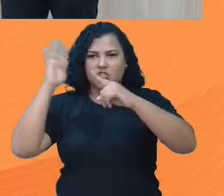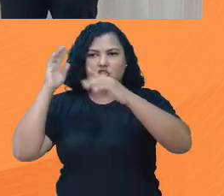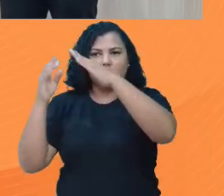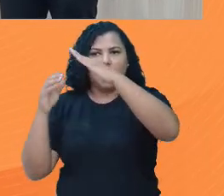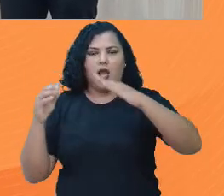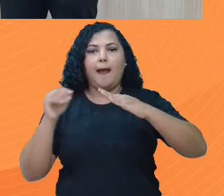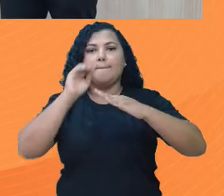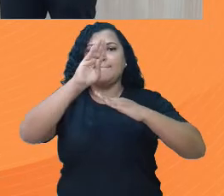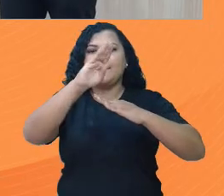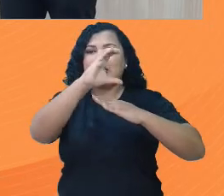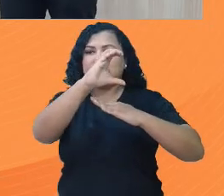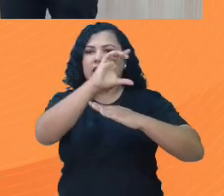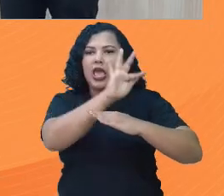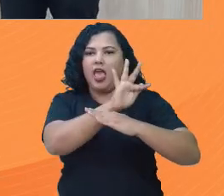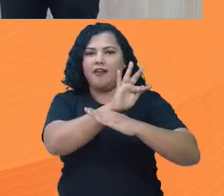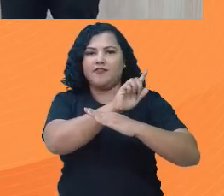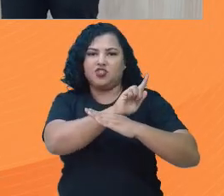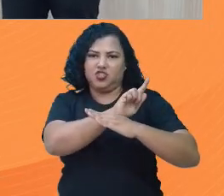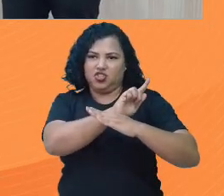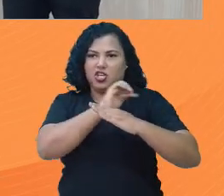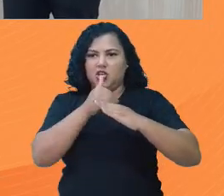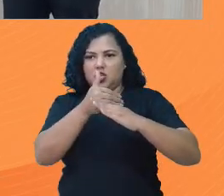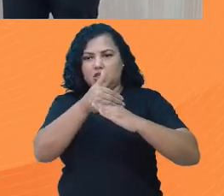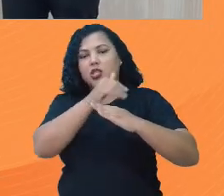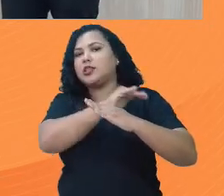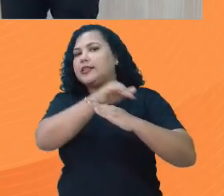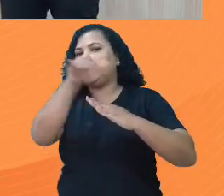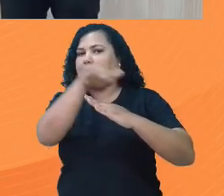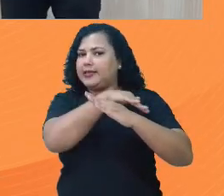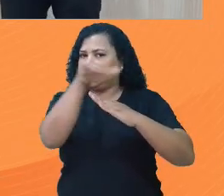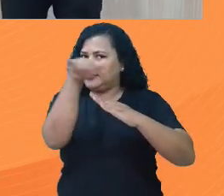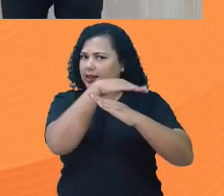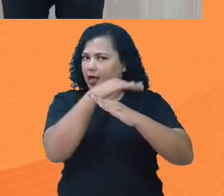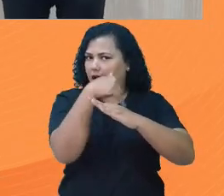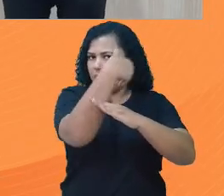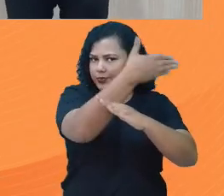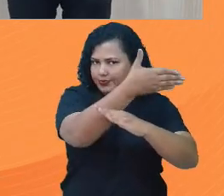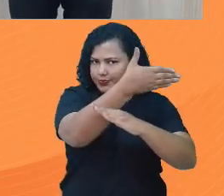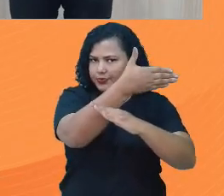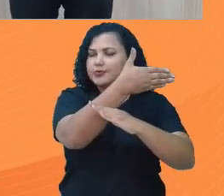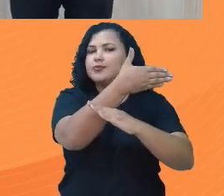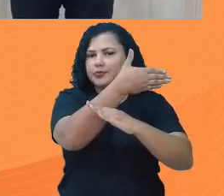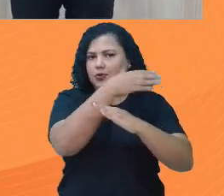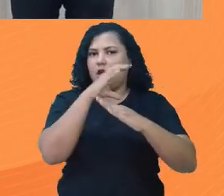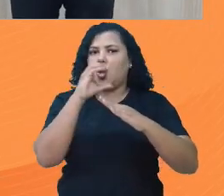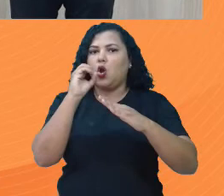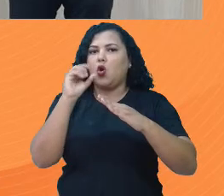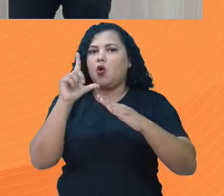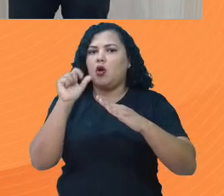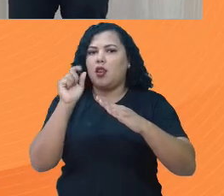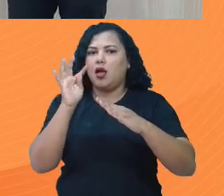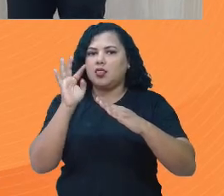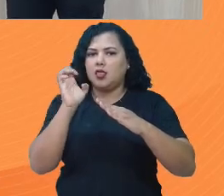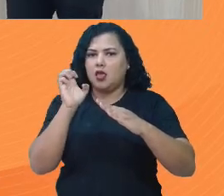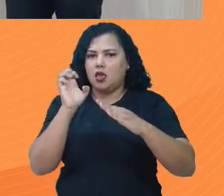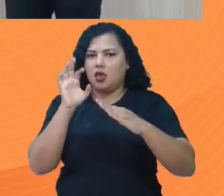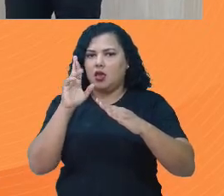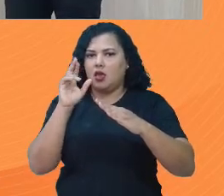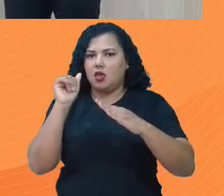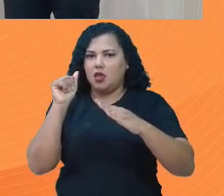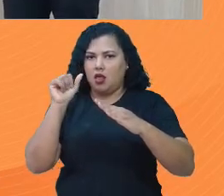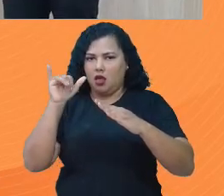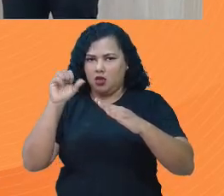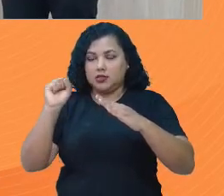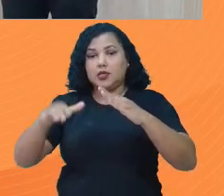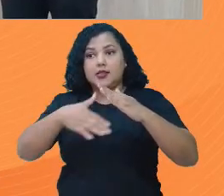B, C, F e G. Todos esses 4 ângulos são ângulos colaterais. E do outro lado, eu tenho o